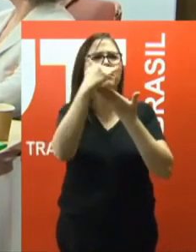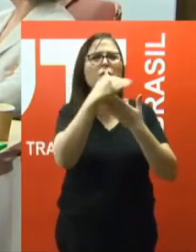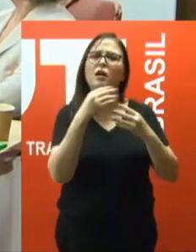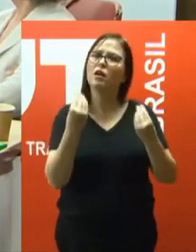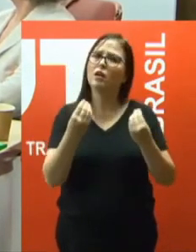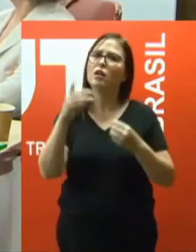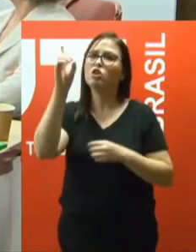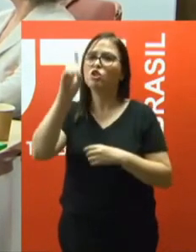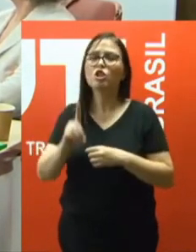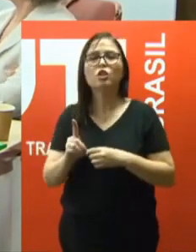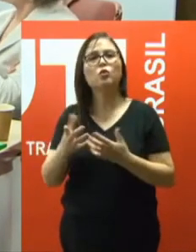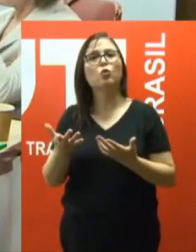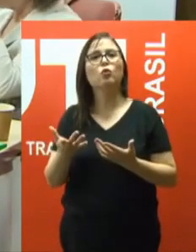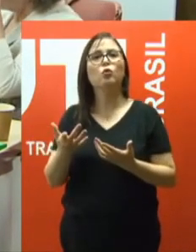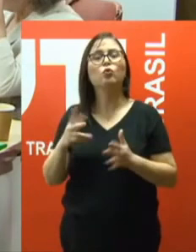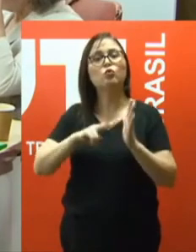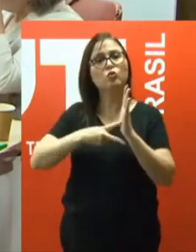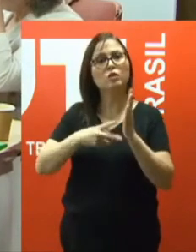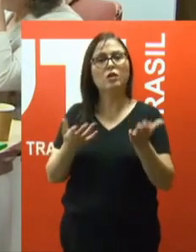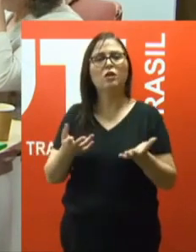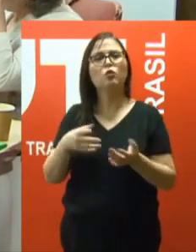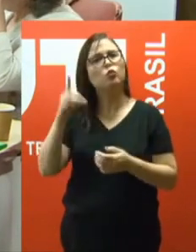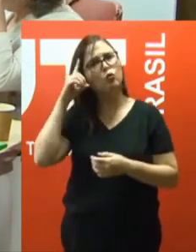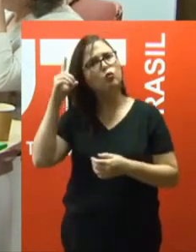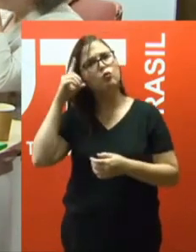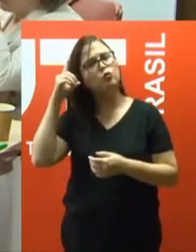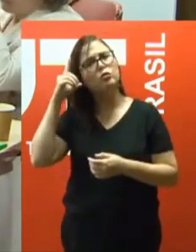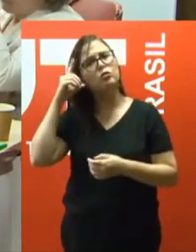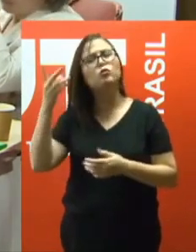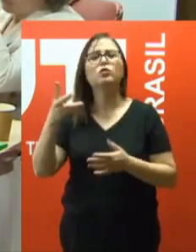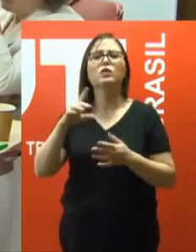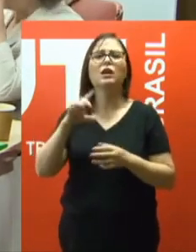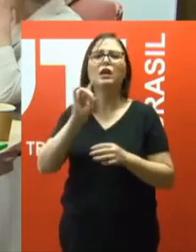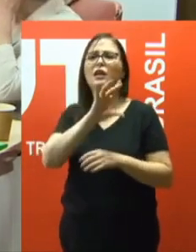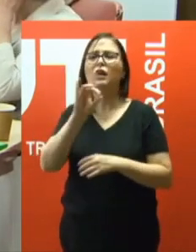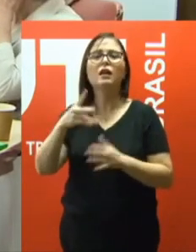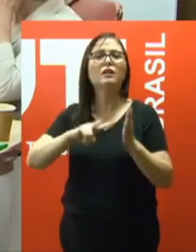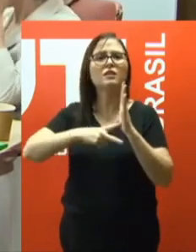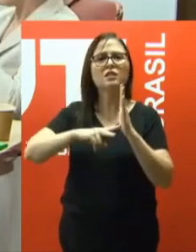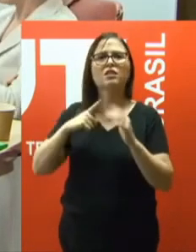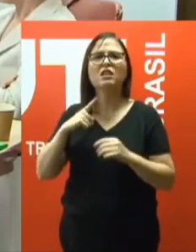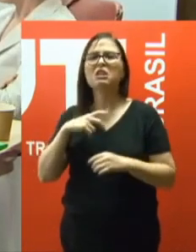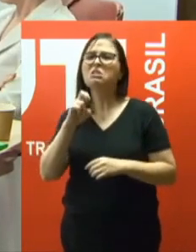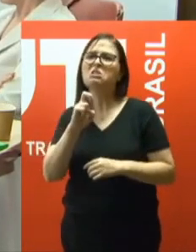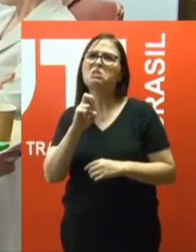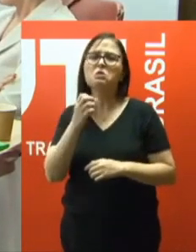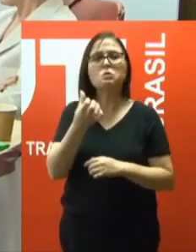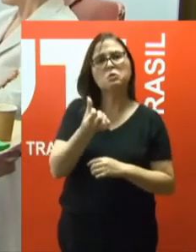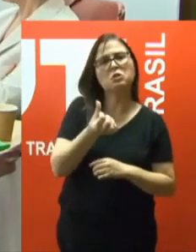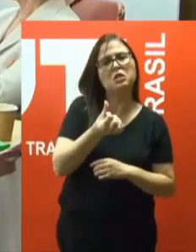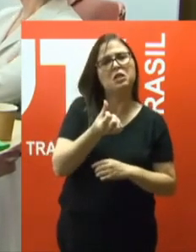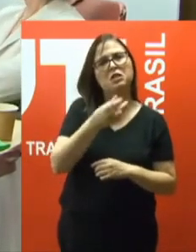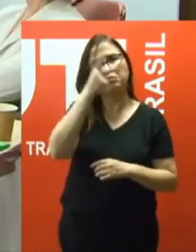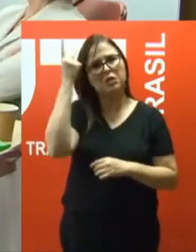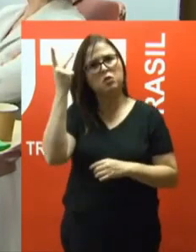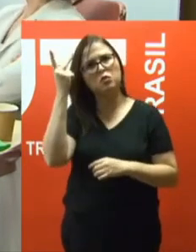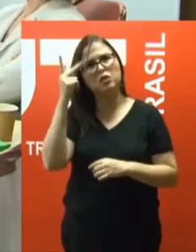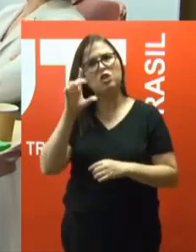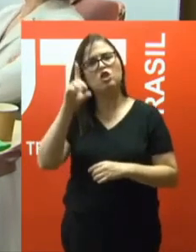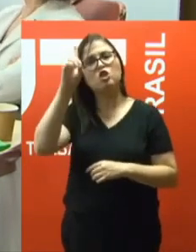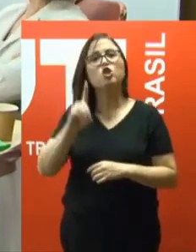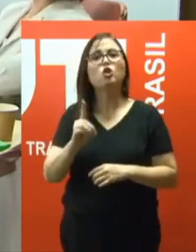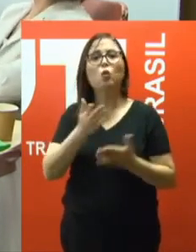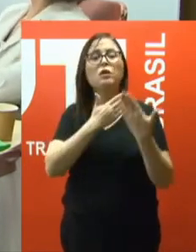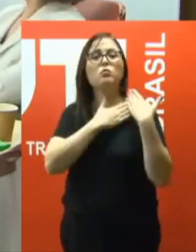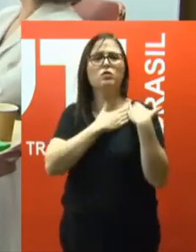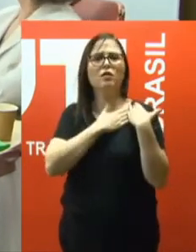dirigentes sindicais. Todo dia. Todo sindicato tem uma diretoria de 5 ou 6 pessoas livres dentro do sindicato. Todo dia esses